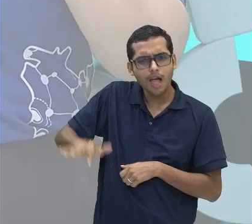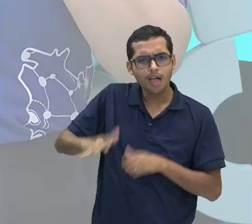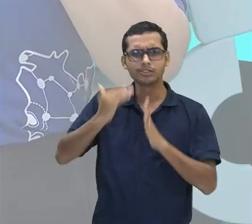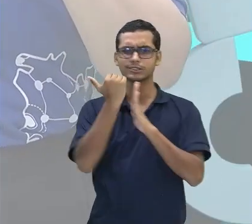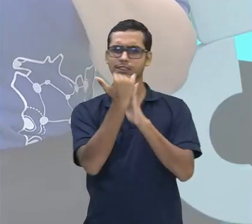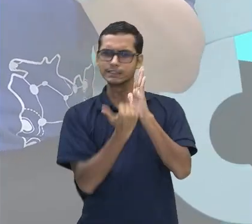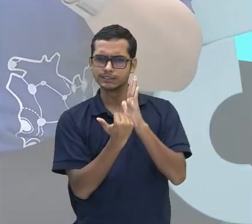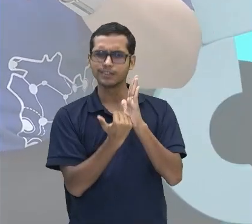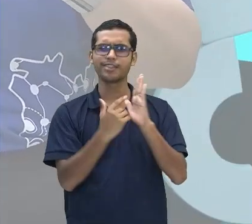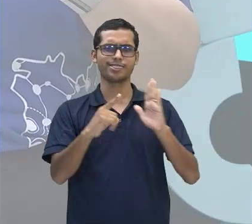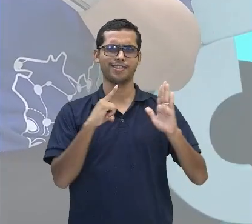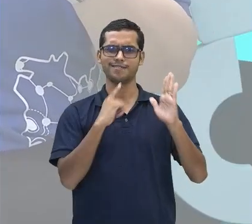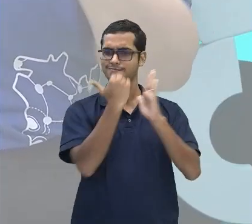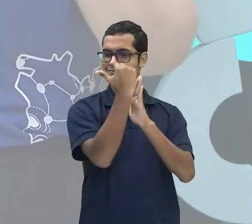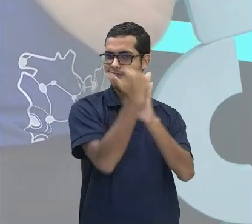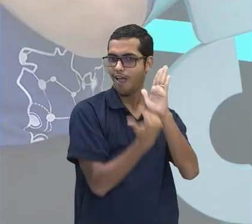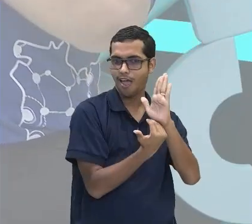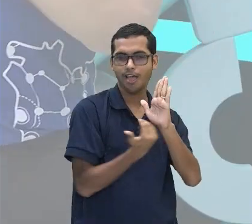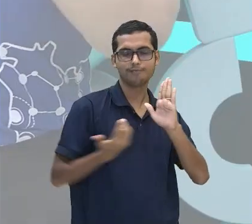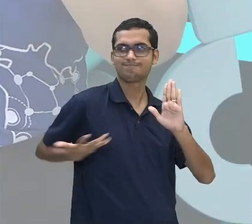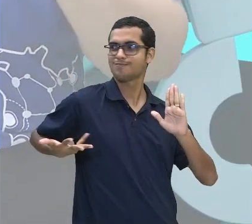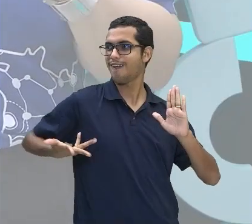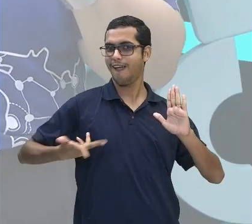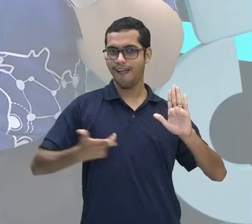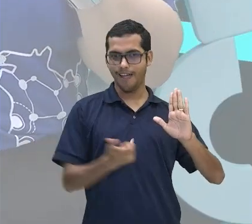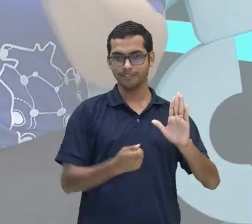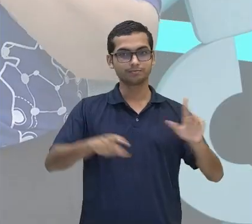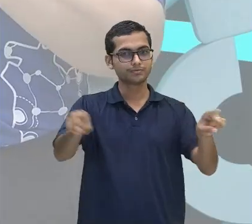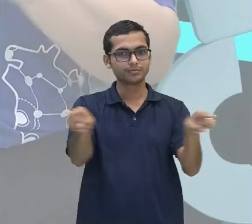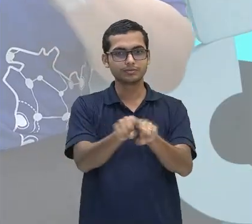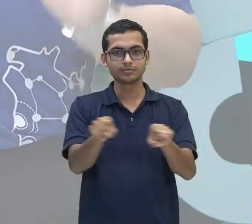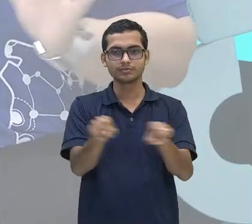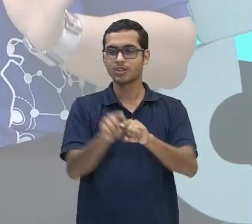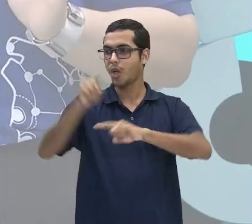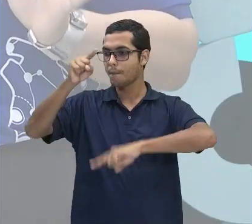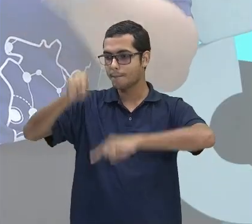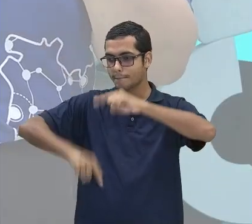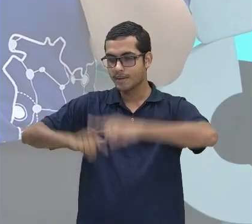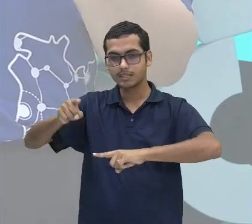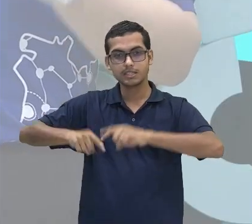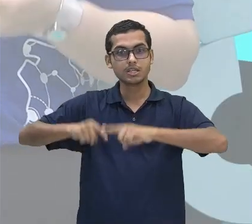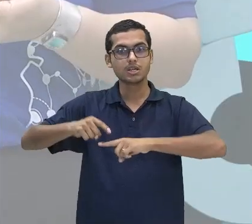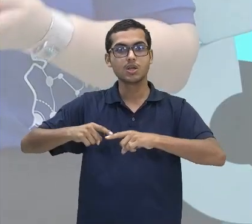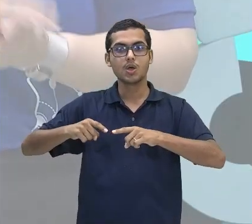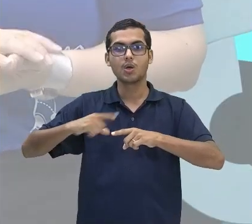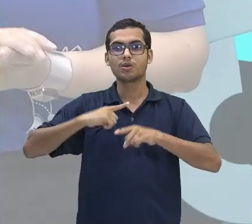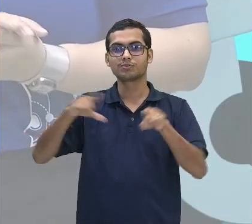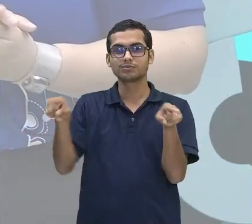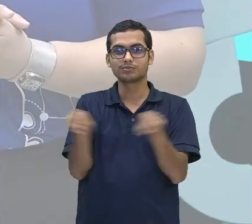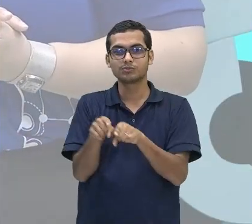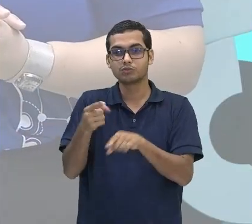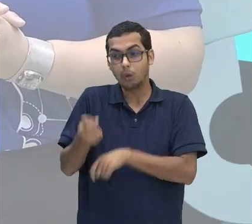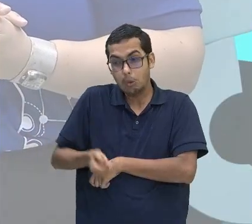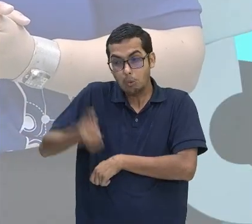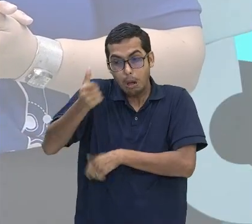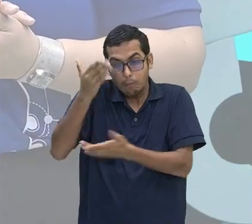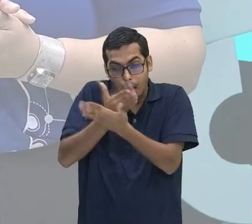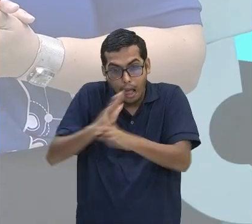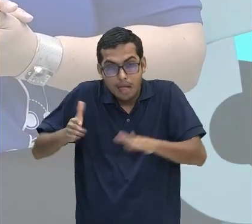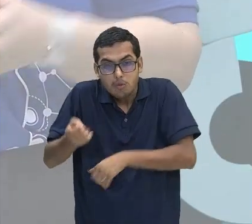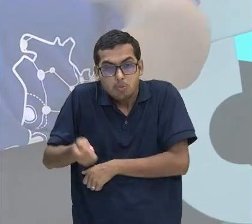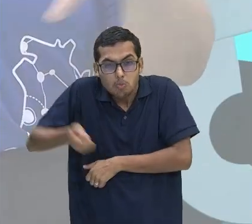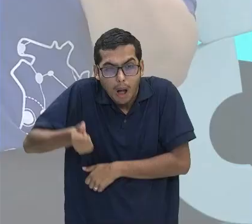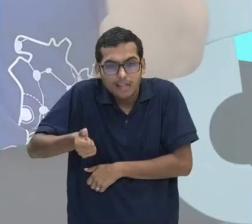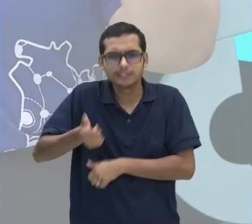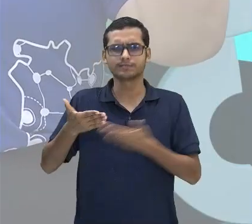que tem descontos imperdíveis, que é queima de estoque e assim por diante. Tudo para fazer você comprar,